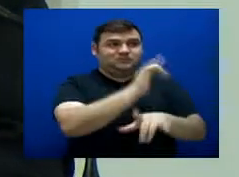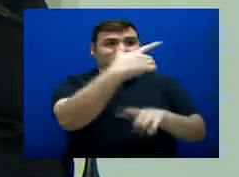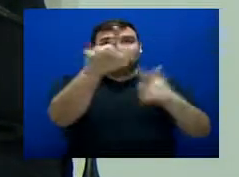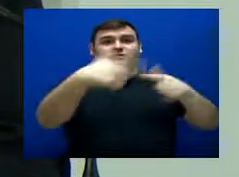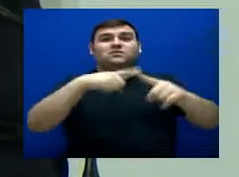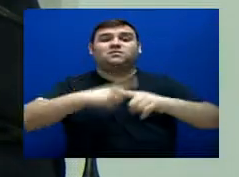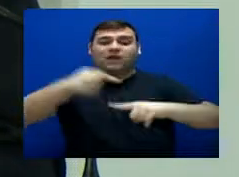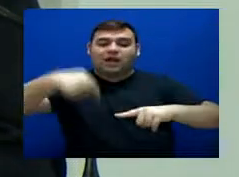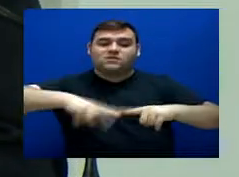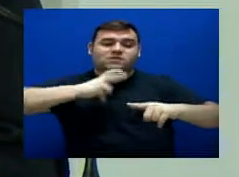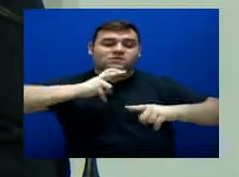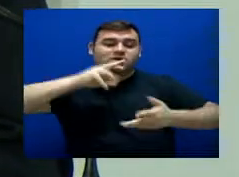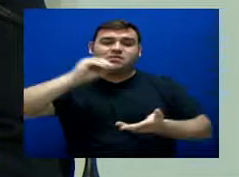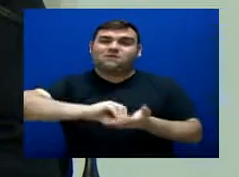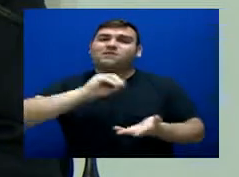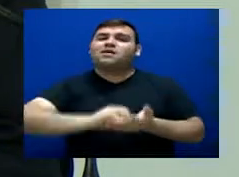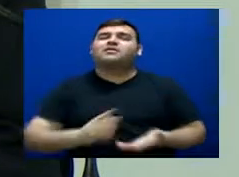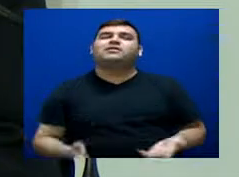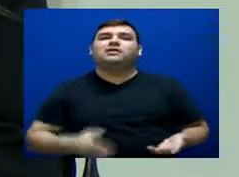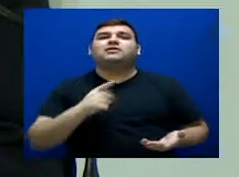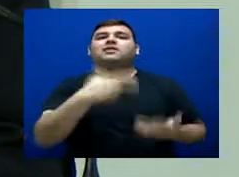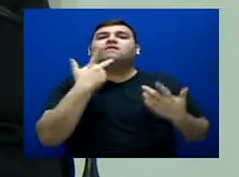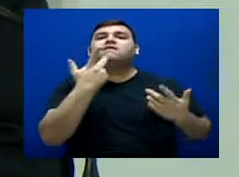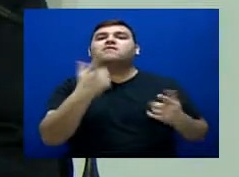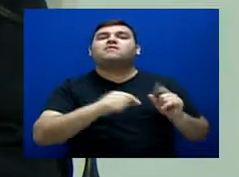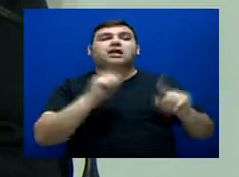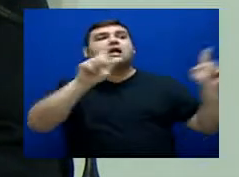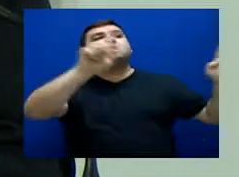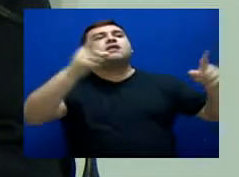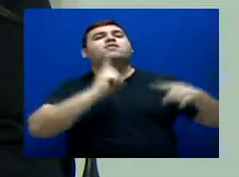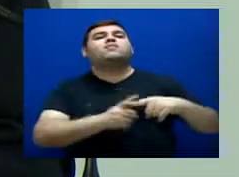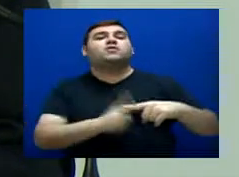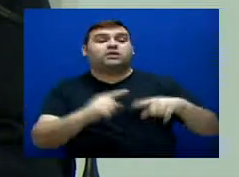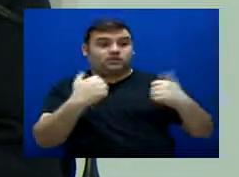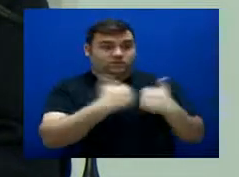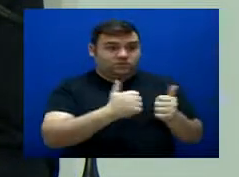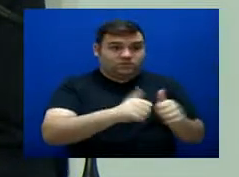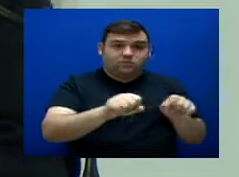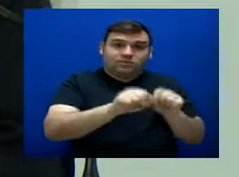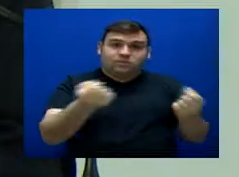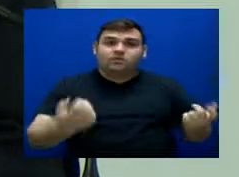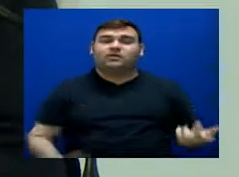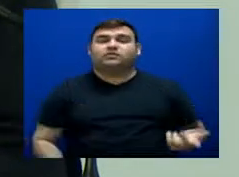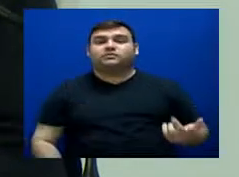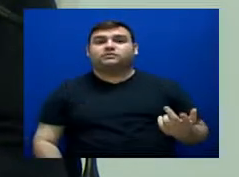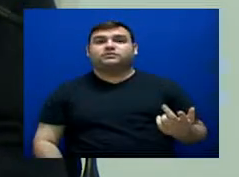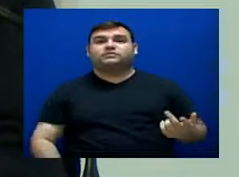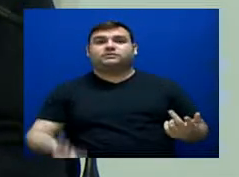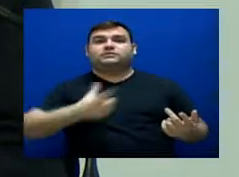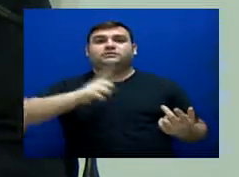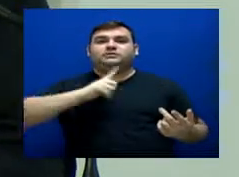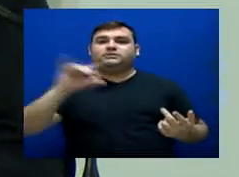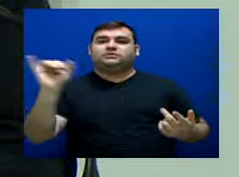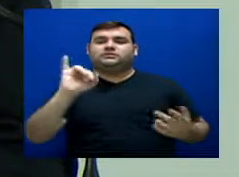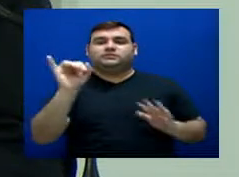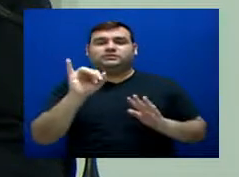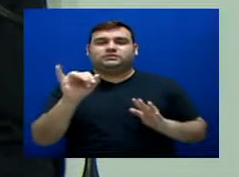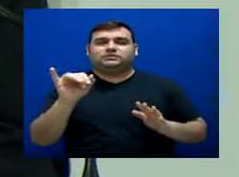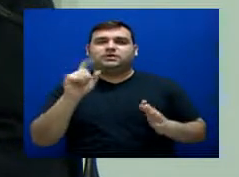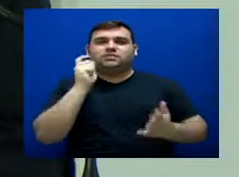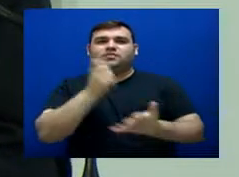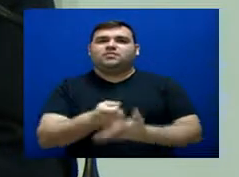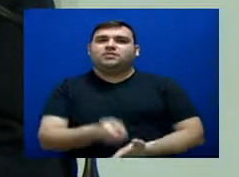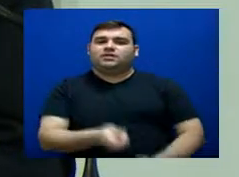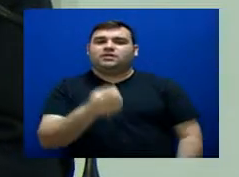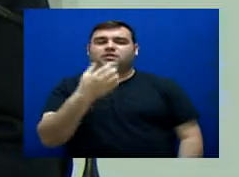se não resolve o daqui. Qual foi a alegação durante a greve? O transporte está quebrado, tem um subsídio de mais de 70